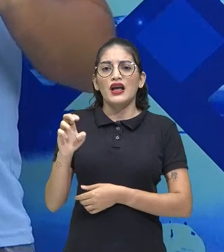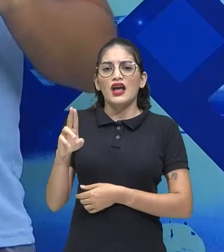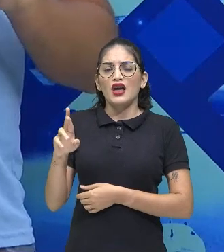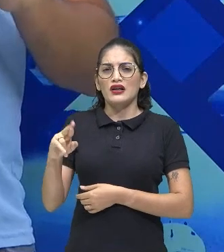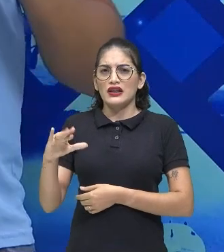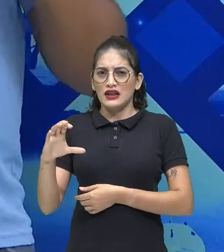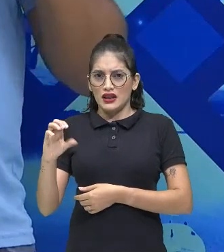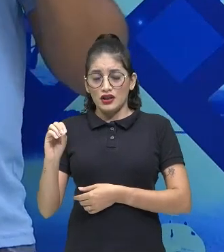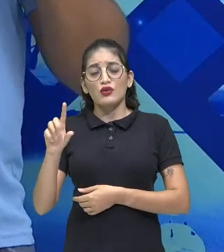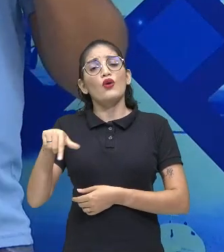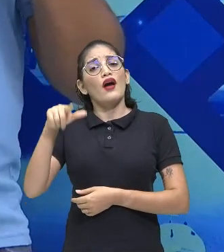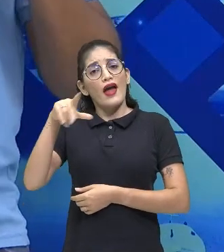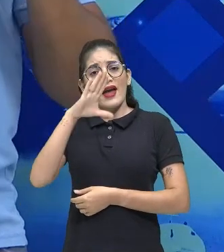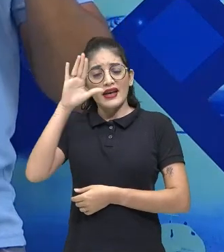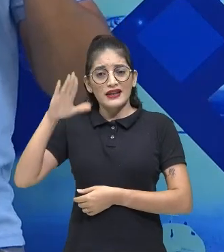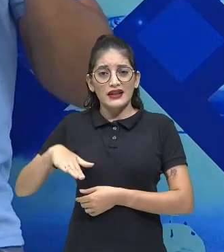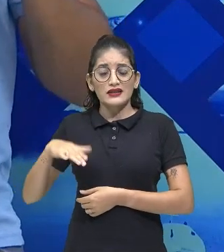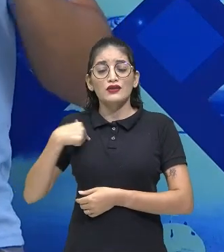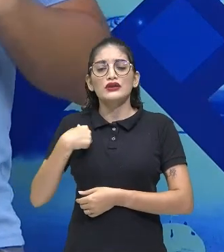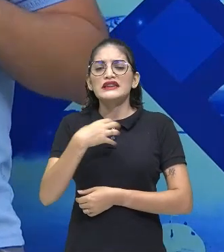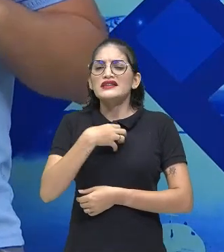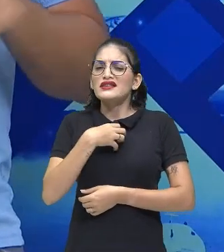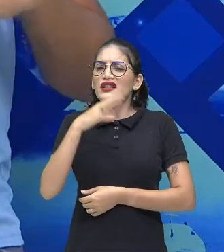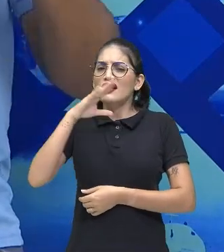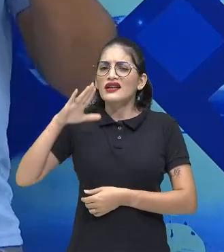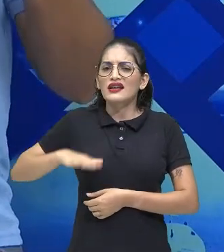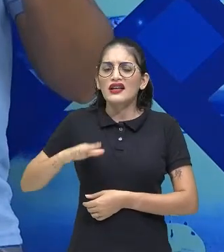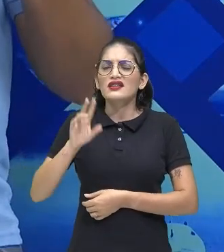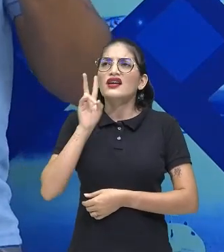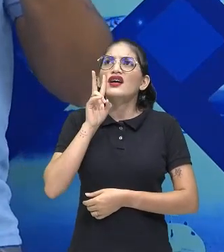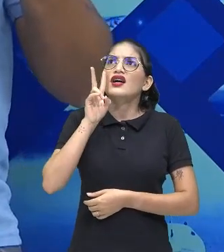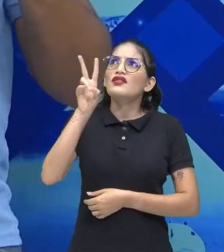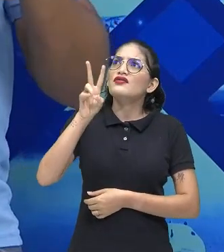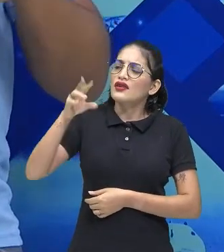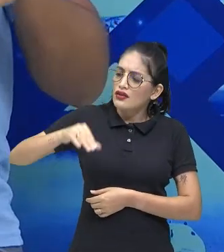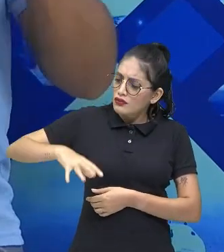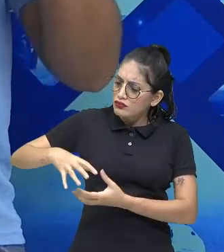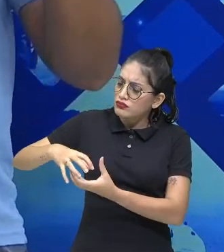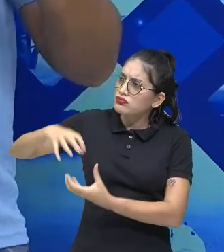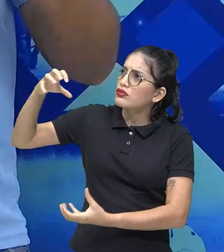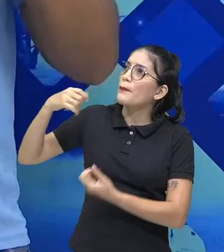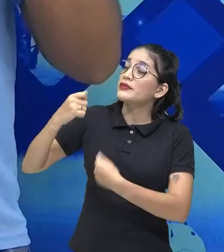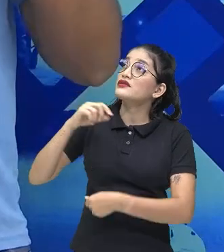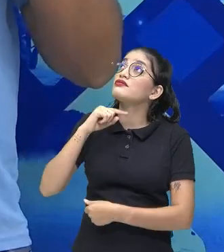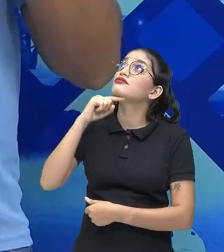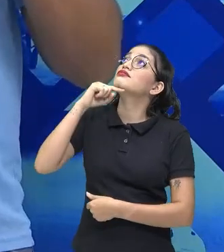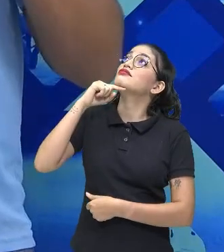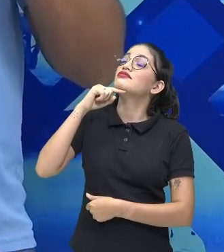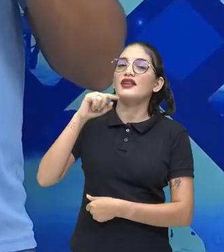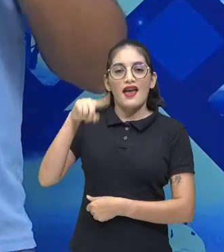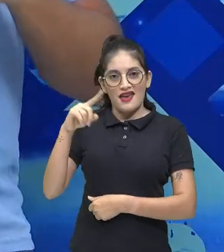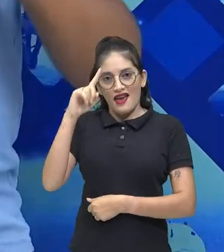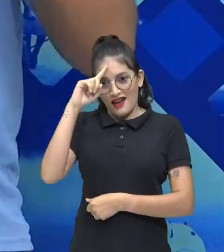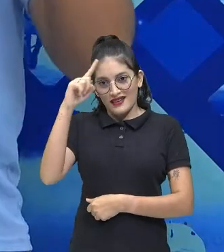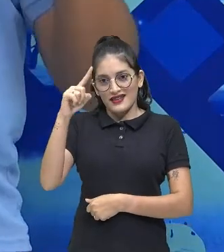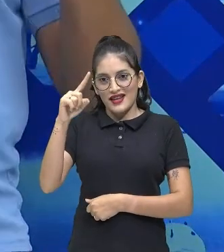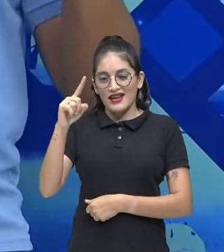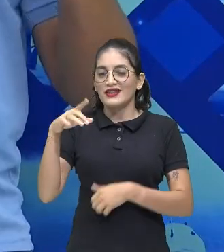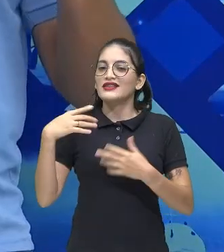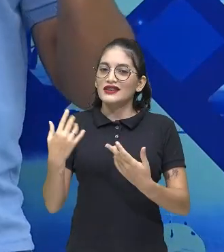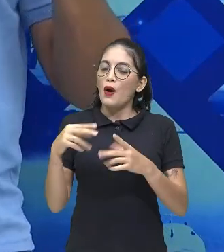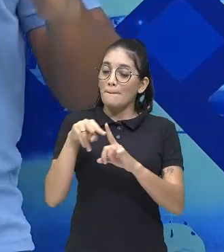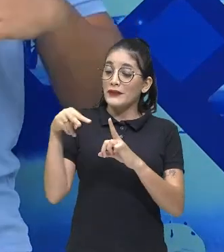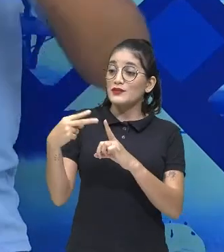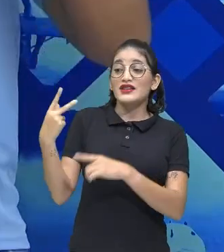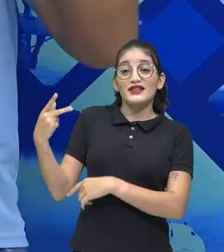né? Então, perceba que quando criança, você olha para um adulto tendo que levantar o queixo. Essa é a ideia. Esse é o ponto de